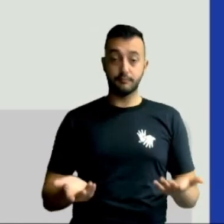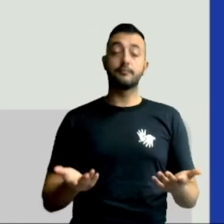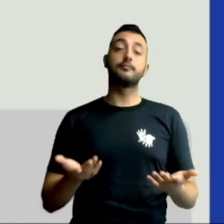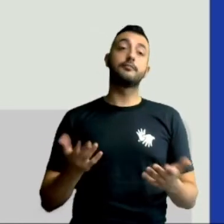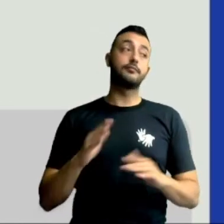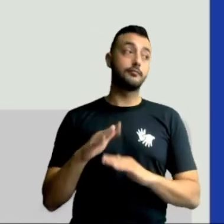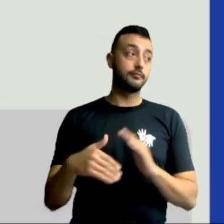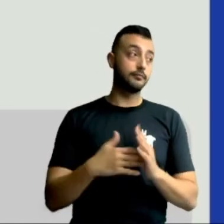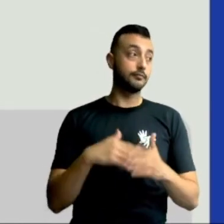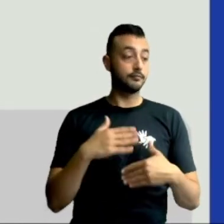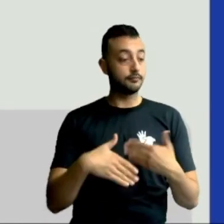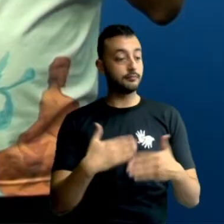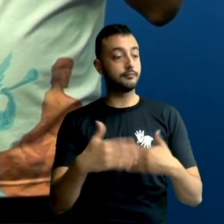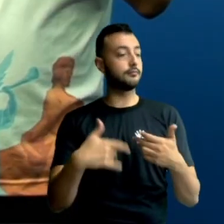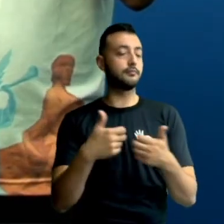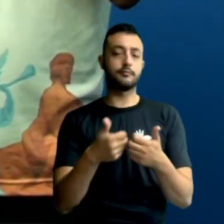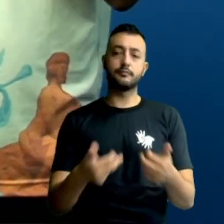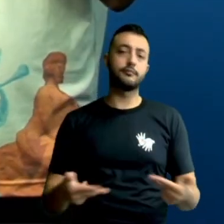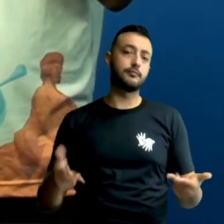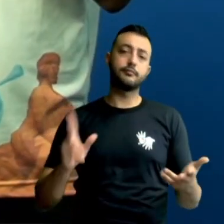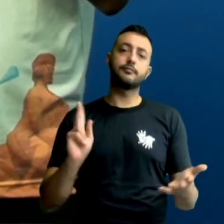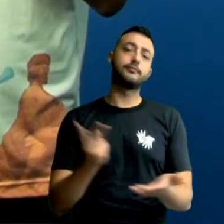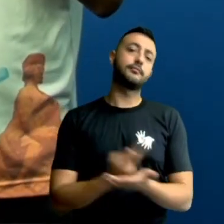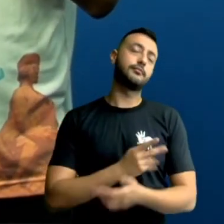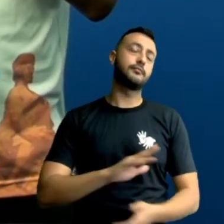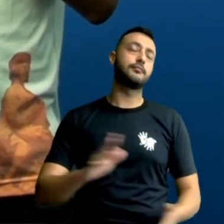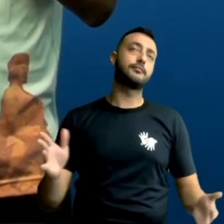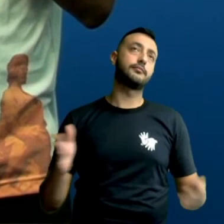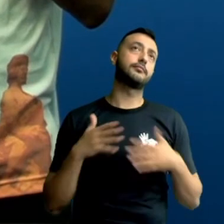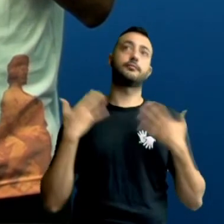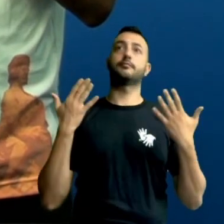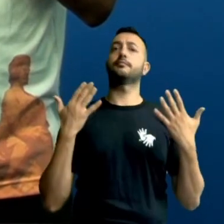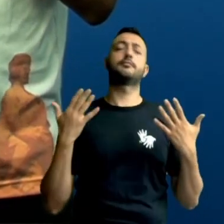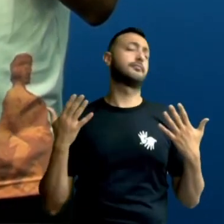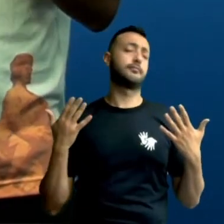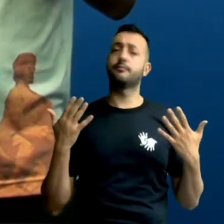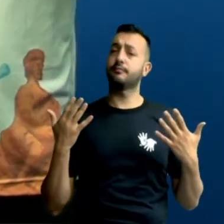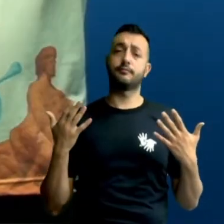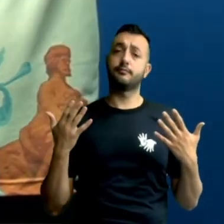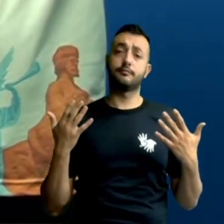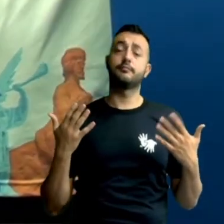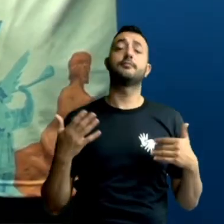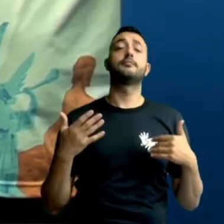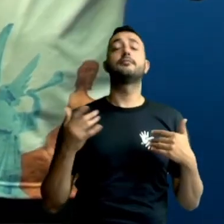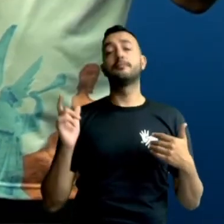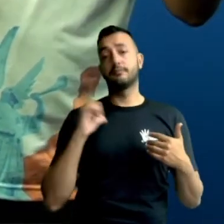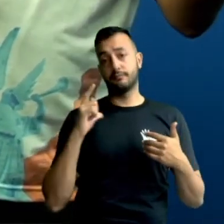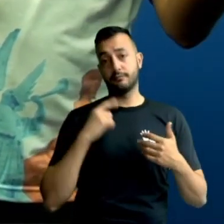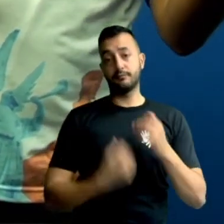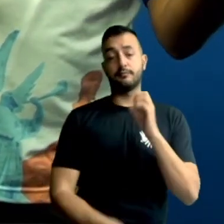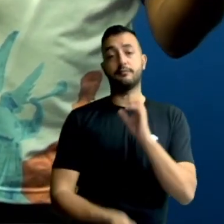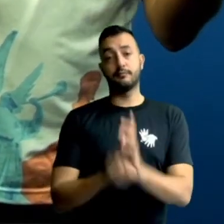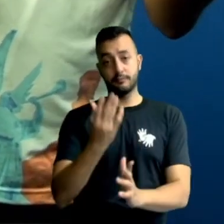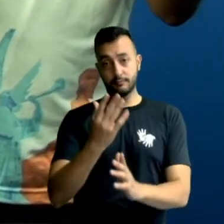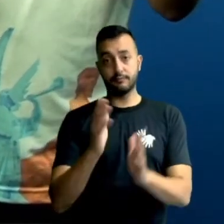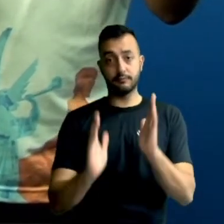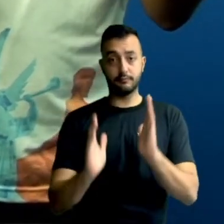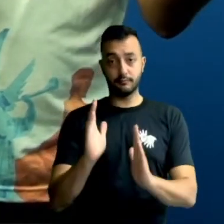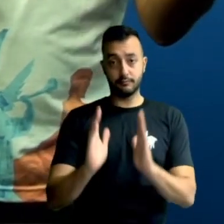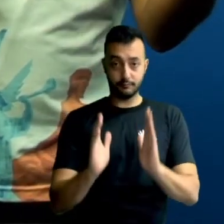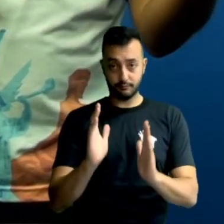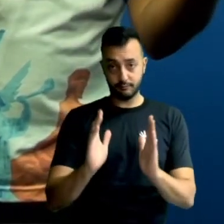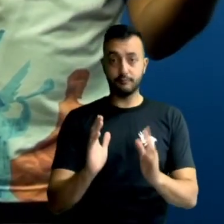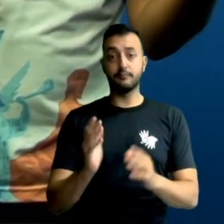foi todo um processo, não foi algo que aconteceu de uma hora para outra, né? Houve lá a fundação, no período que